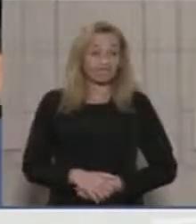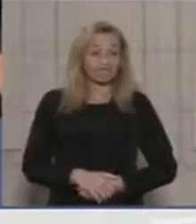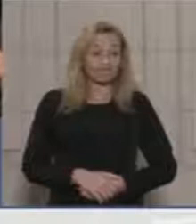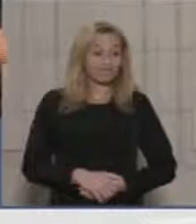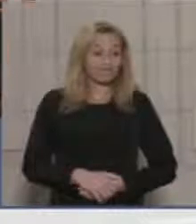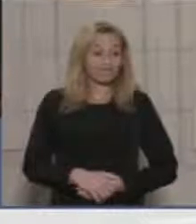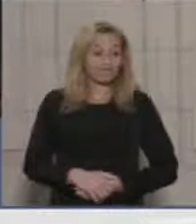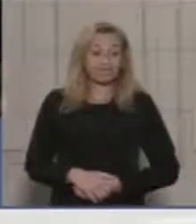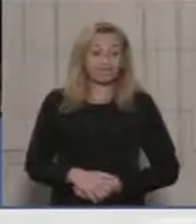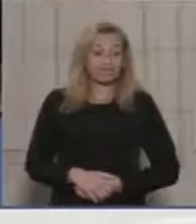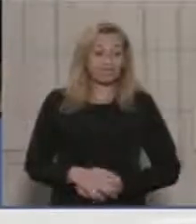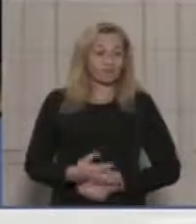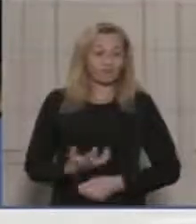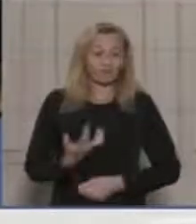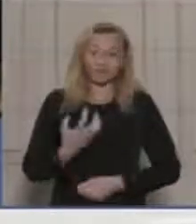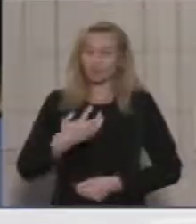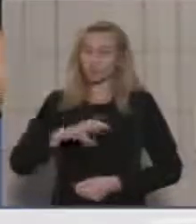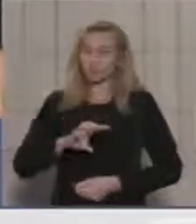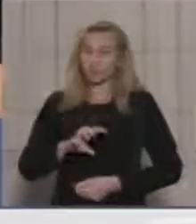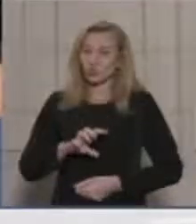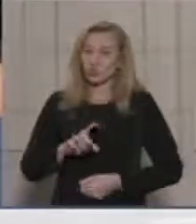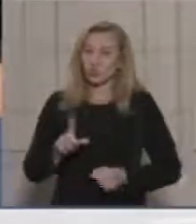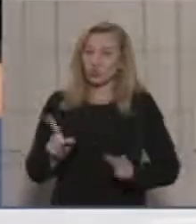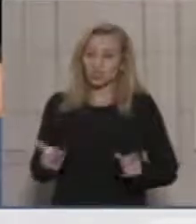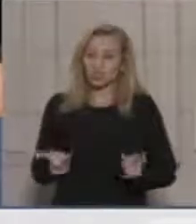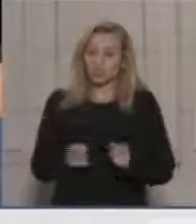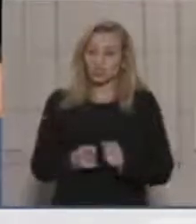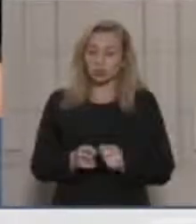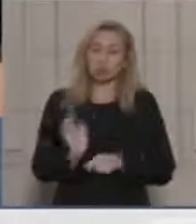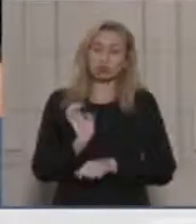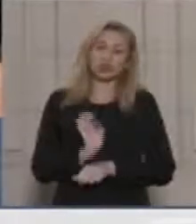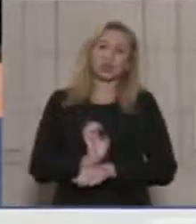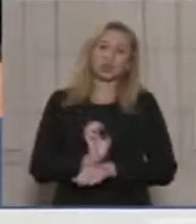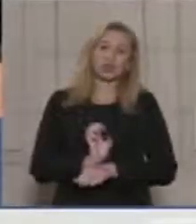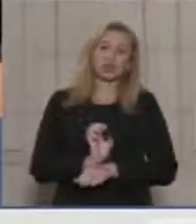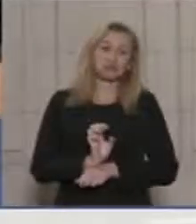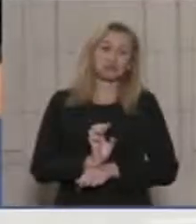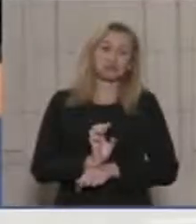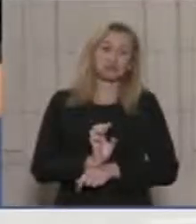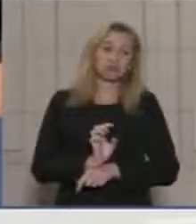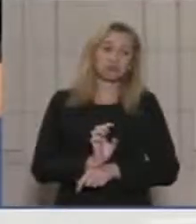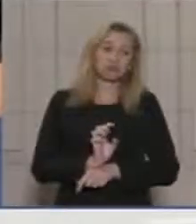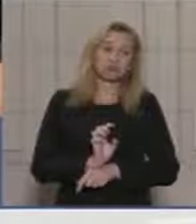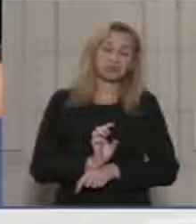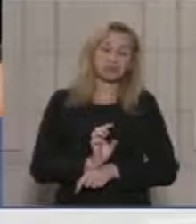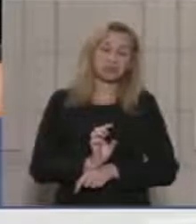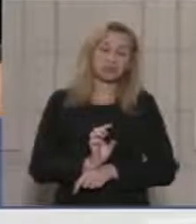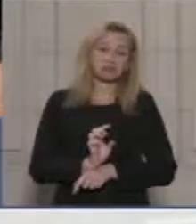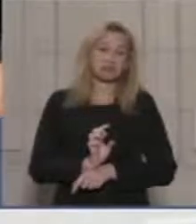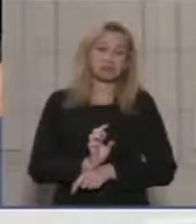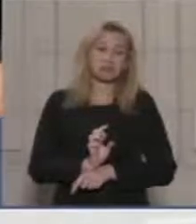querer minimizar o tamanho do Estado, nem tirar vantagens,